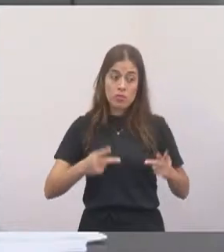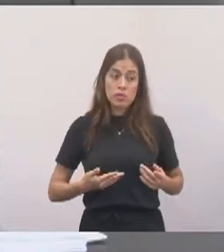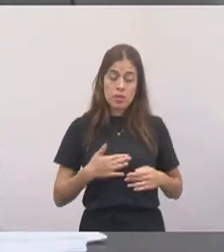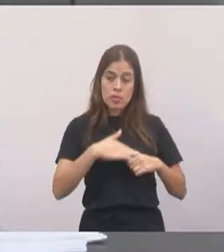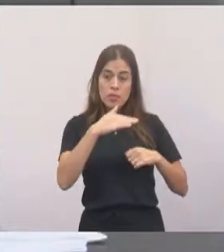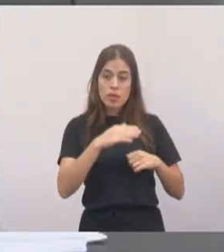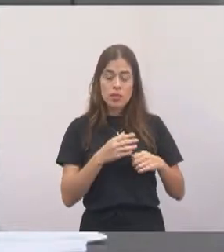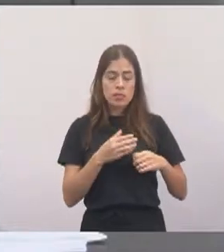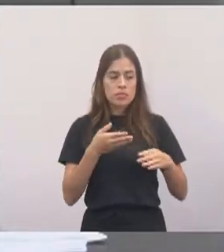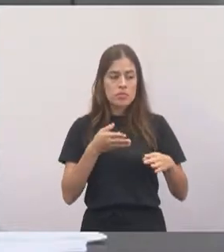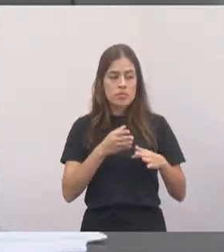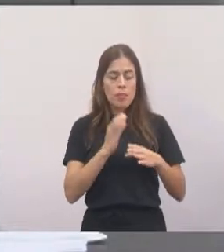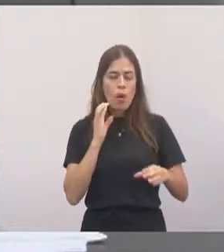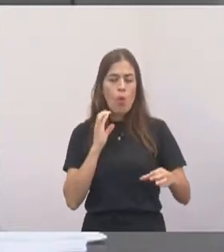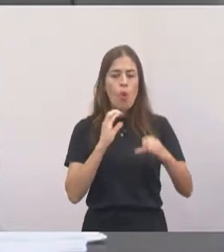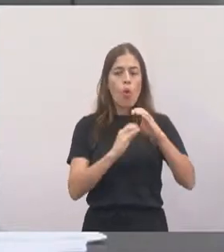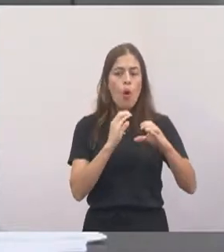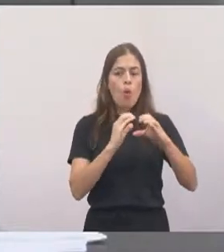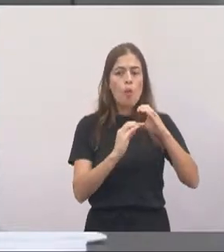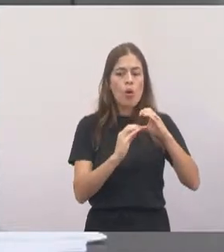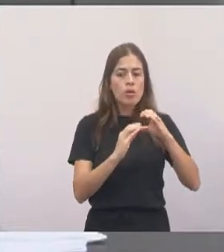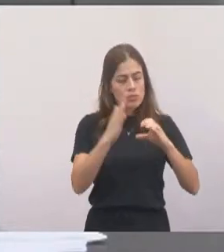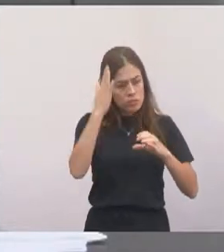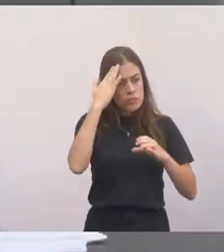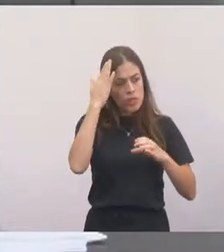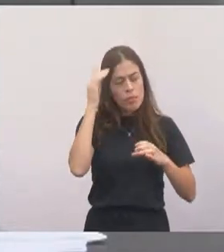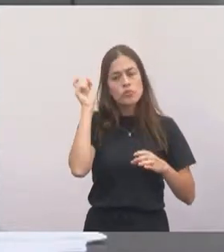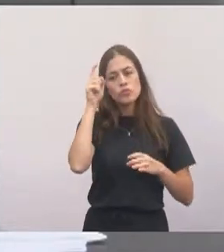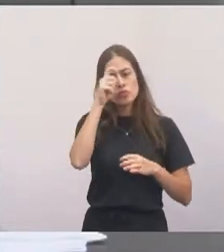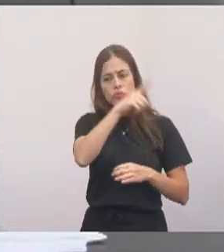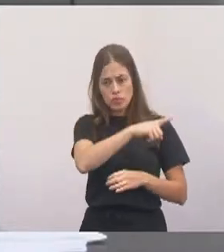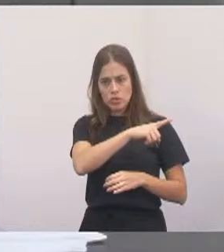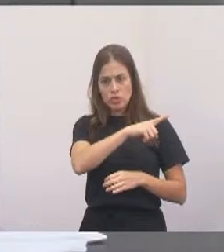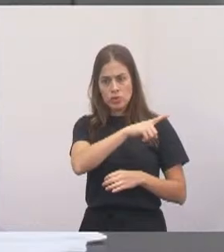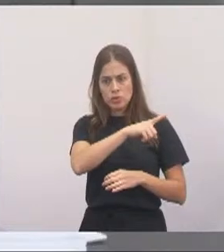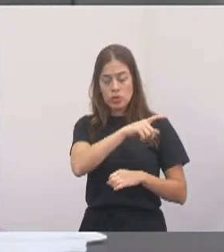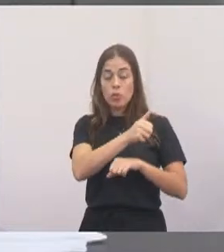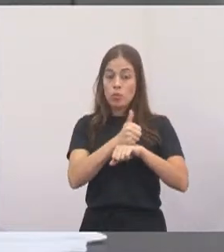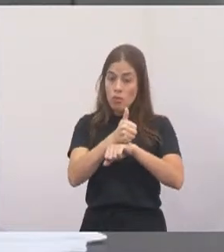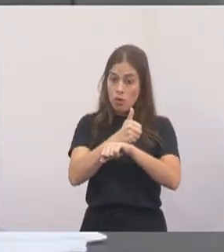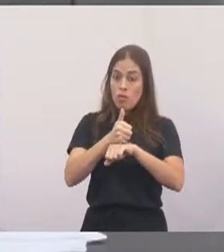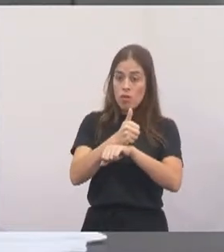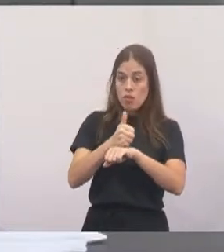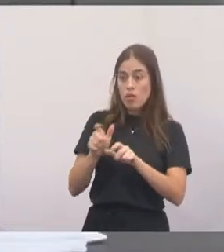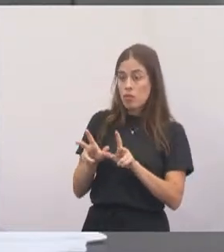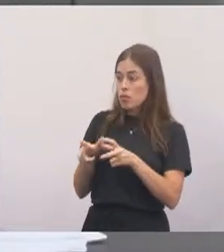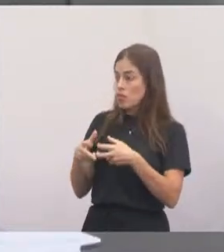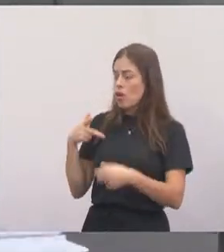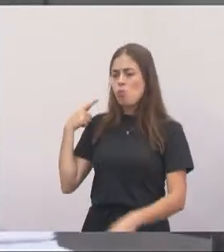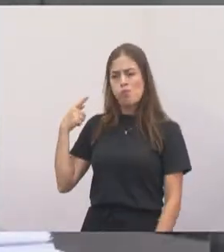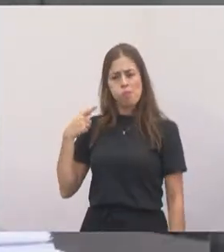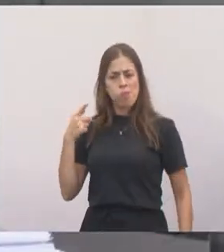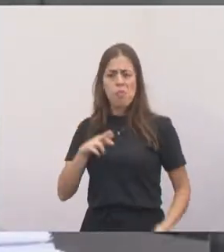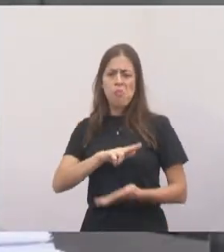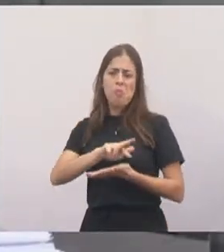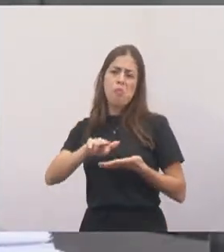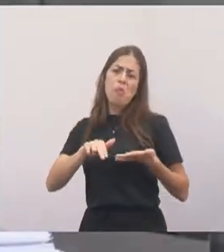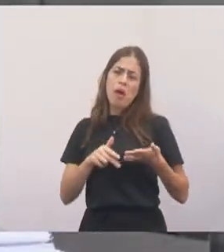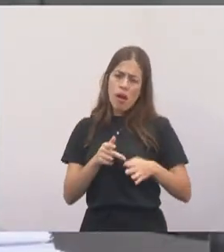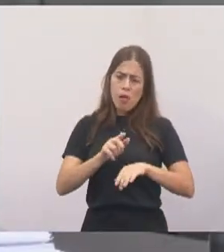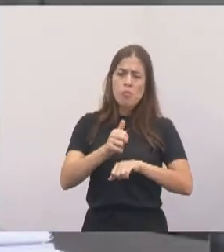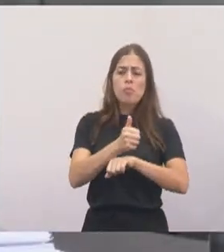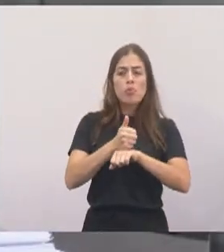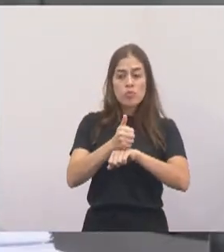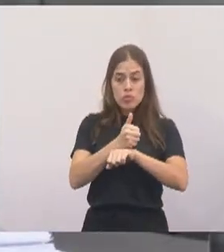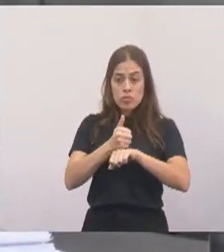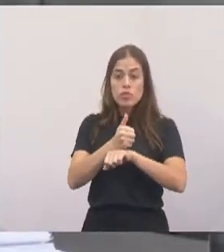em concurso público, né? E um concurso público a gente sabe o quanto é difícil. Os profissionais da casa de direito e outros profissionais também,